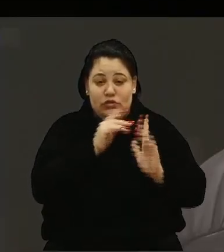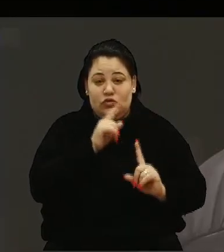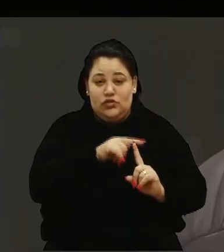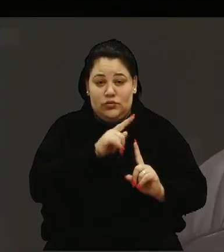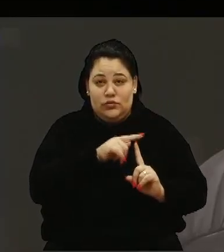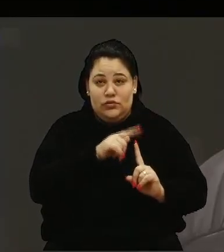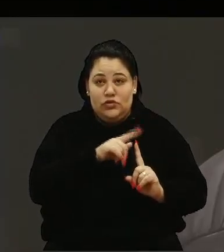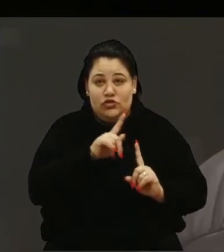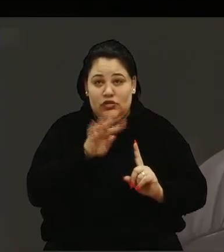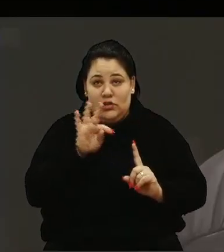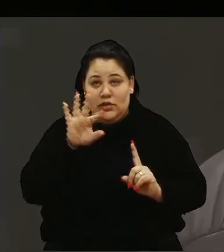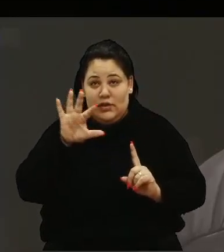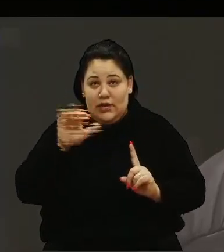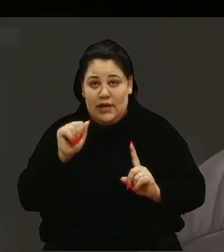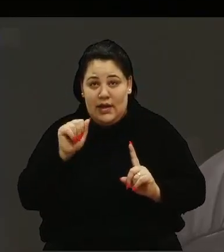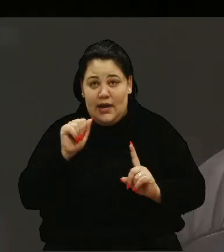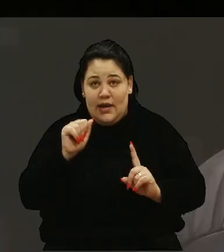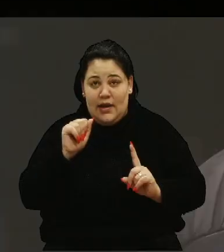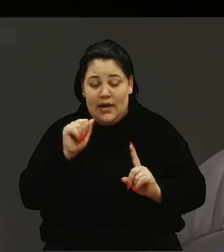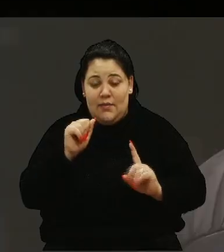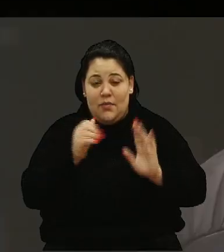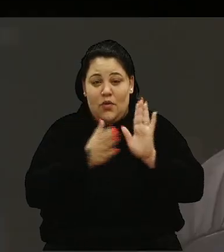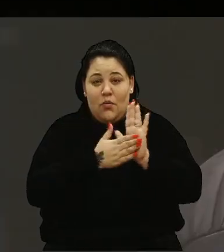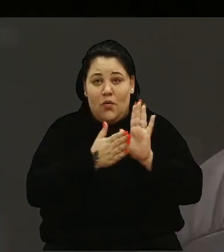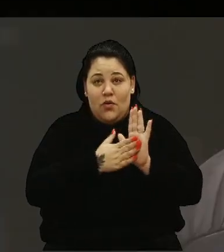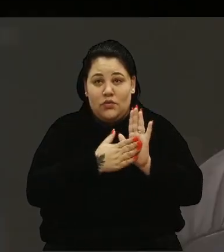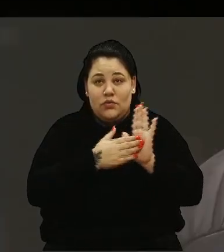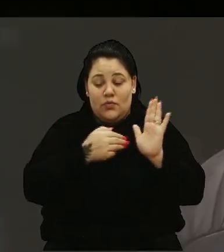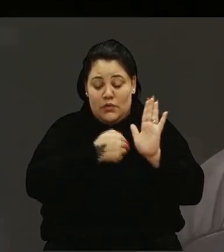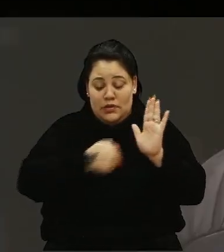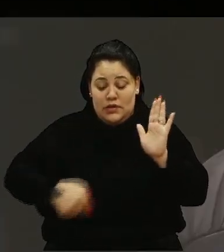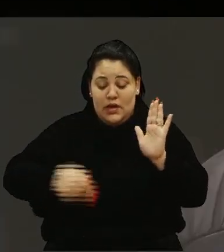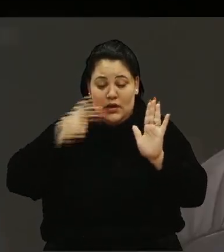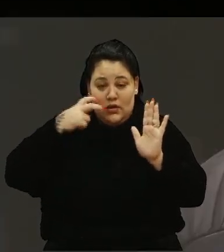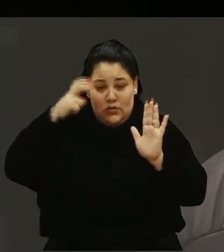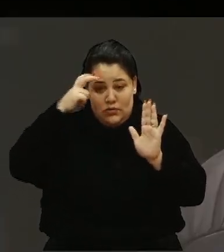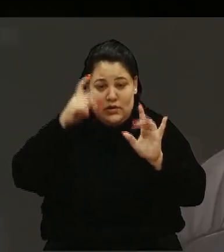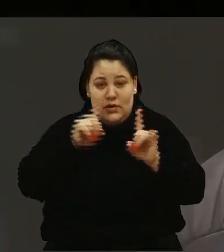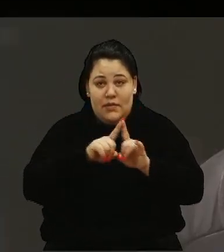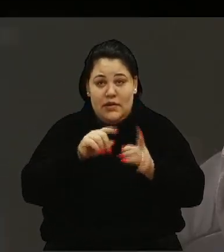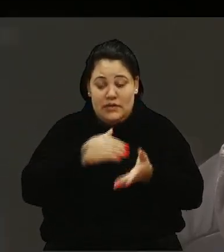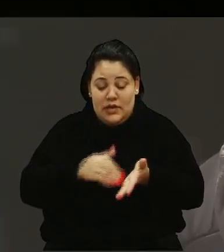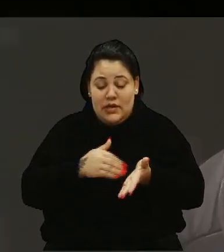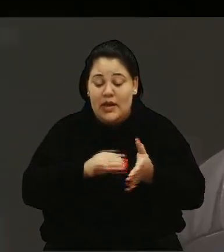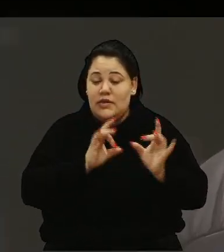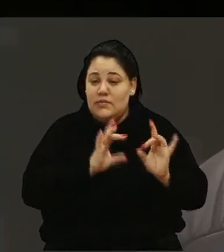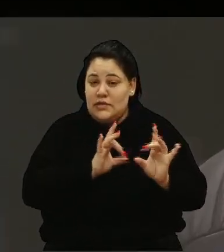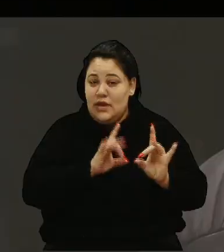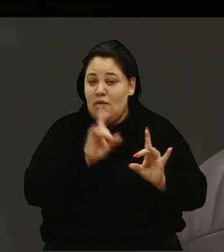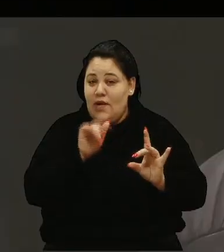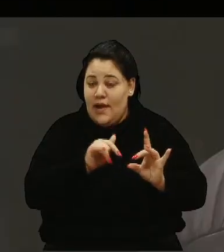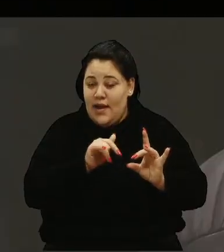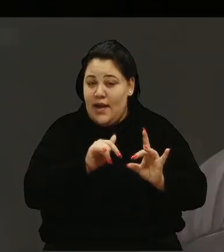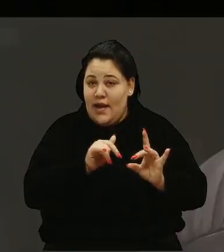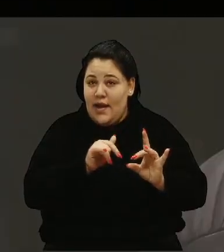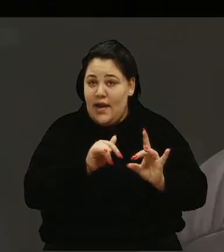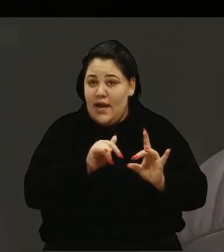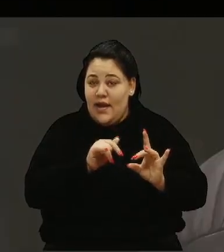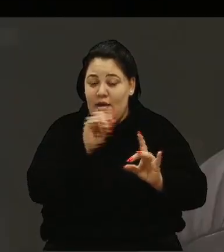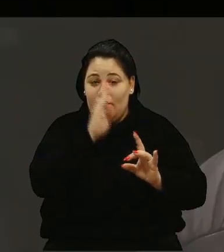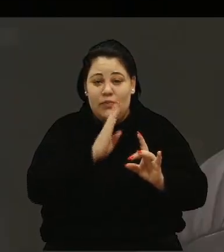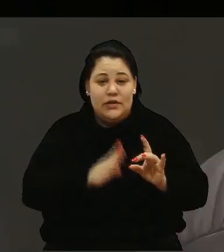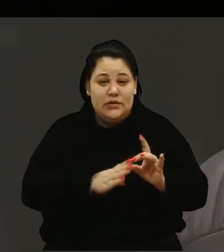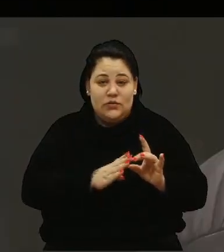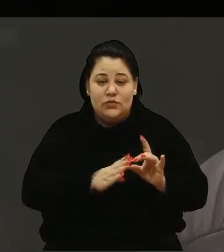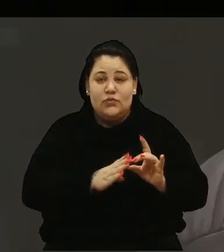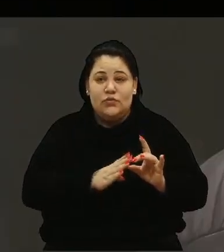daquele anteriormente proposto pelo Ministério da Agricultura e também pela nossa secretaria especializada nisso é a Confederação Nacional da